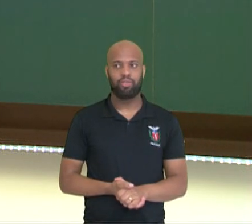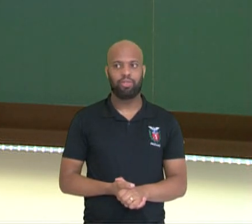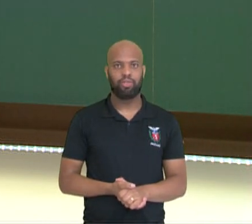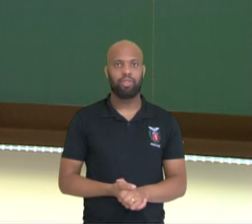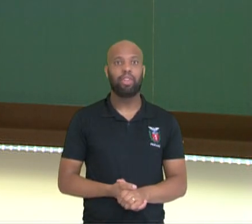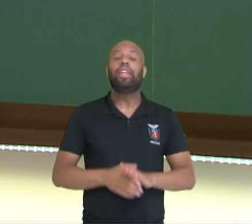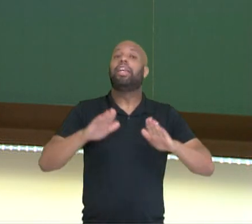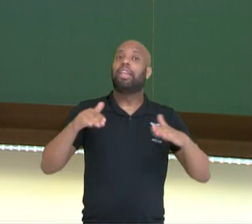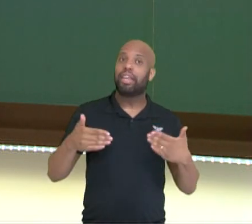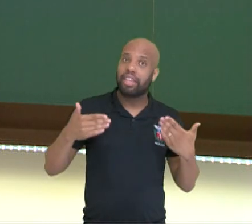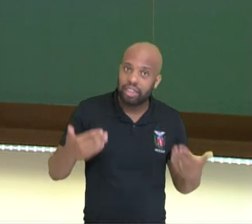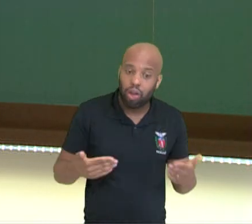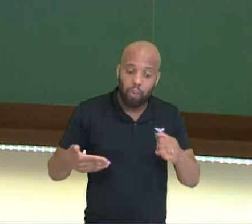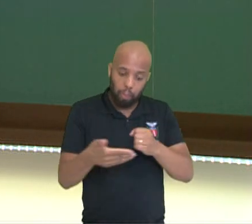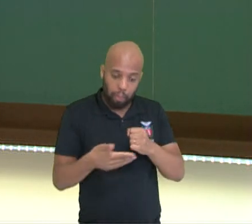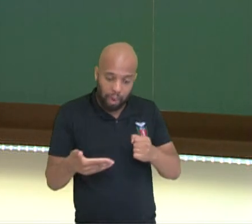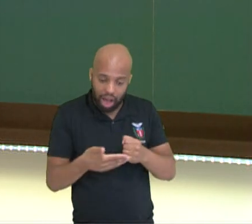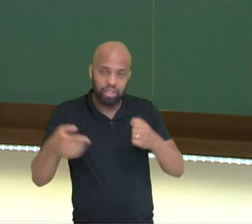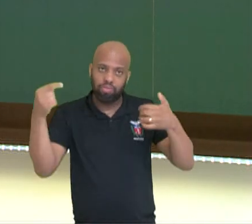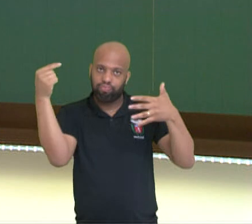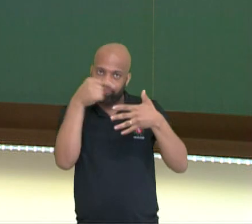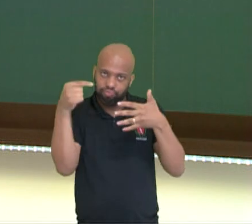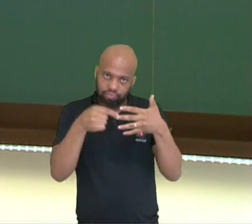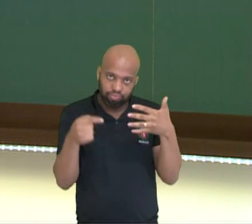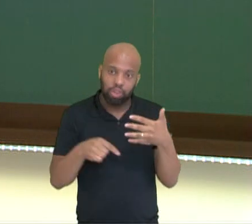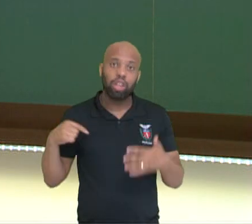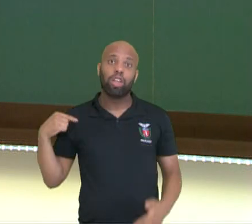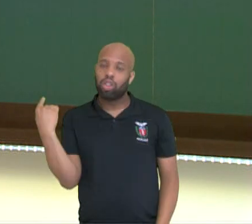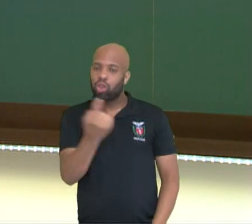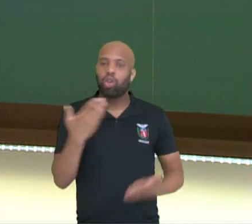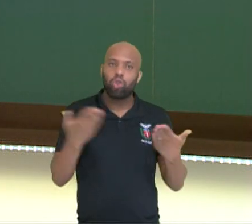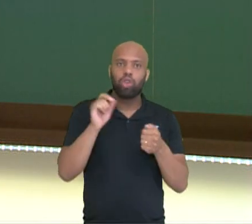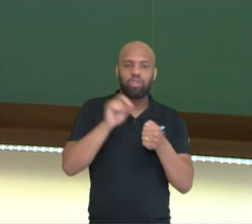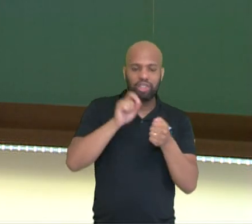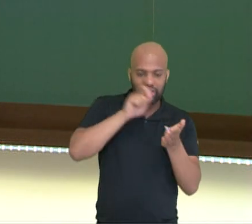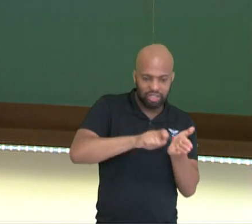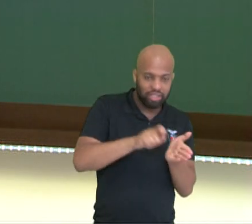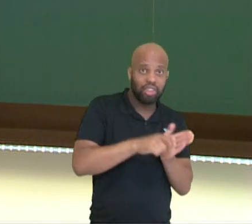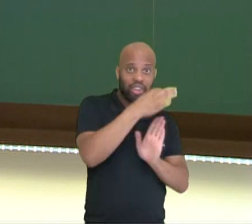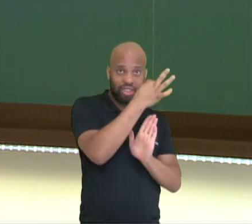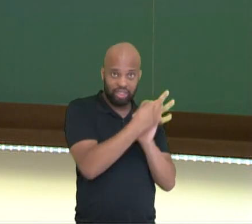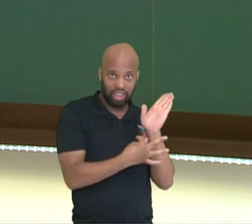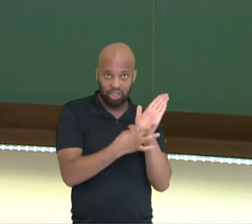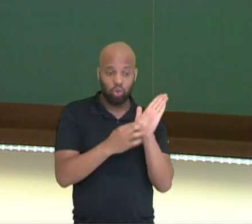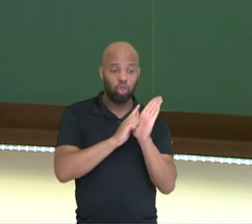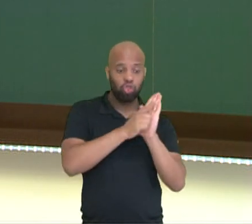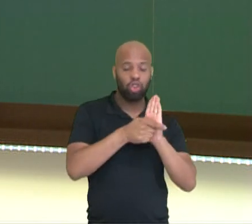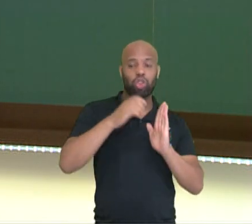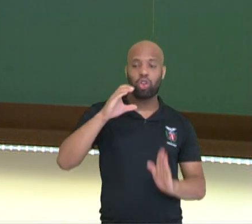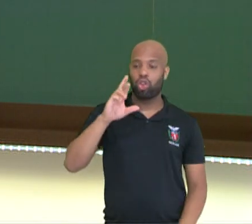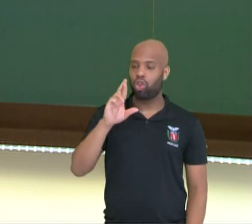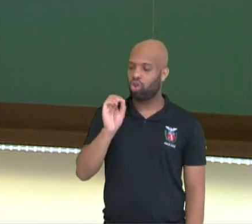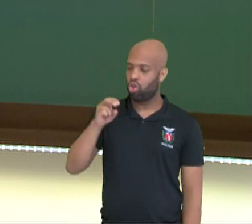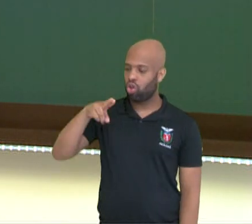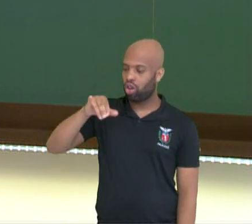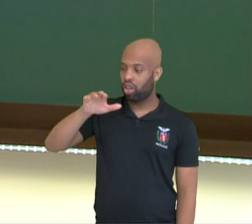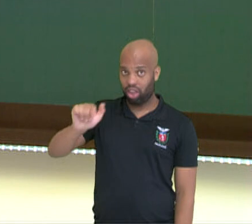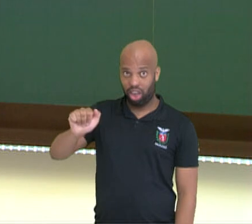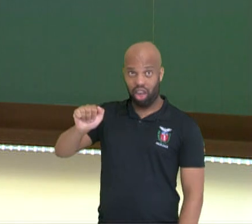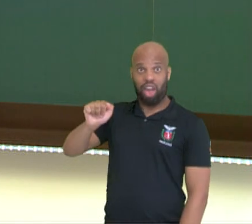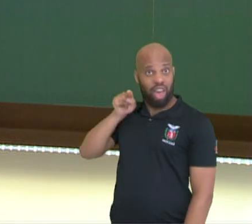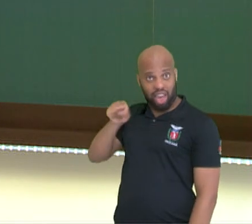uma crônica, é importante pensar nesse clímax. O que vai acontecer? Qual vai ser a reação da pessoa? A partir